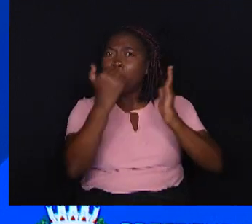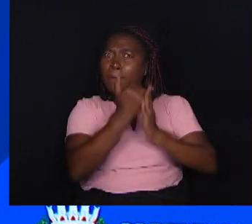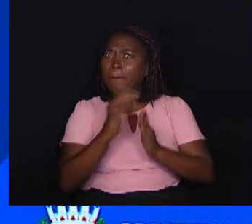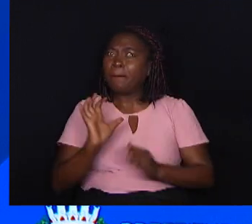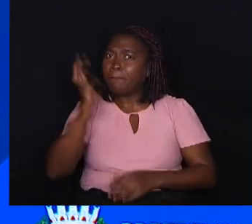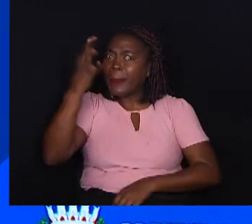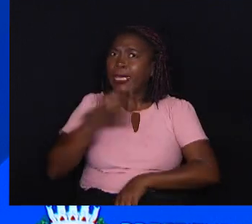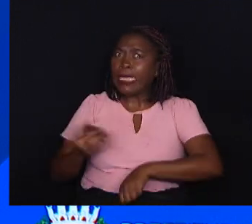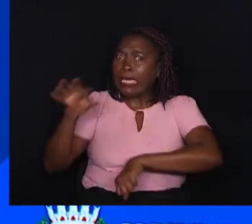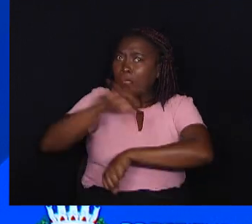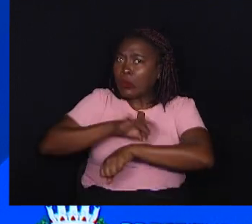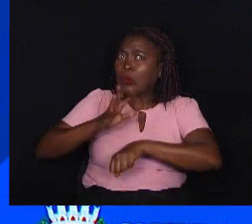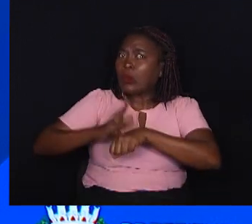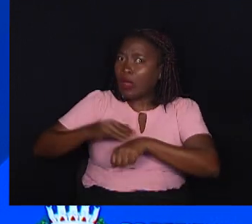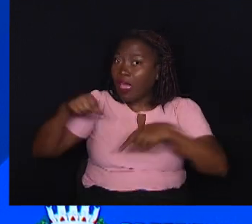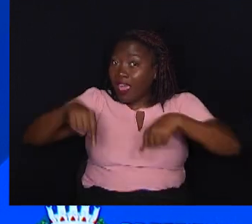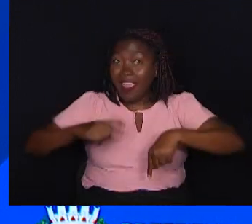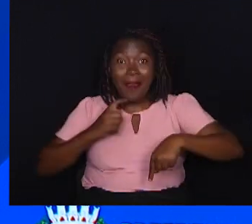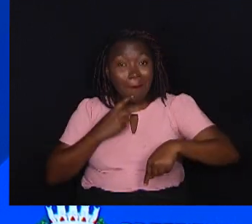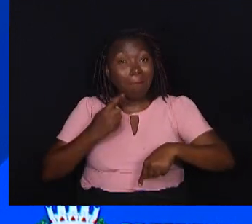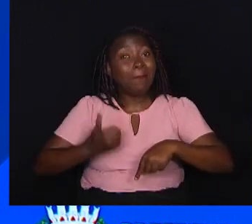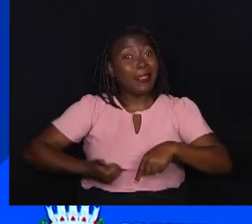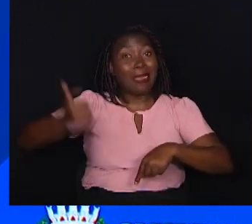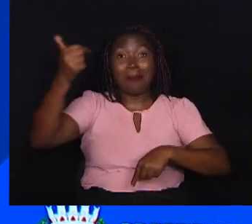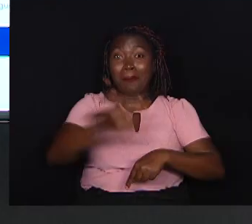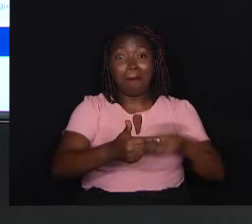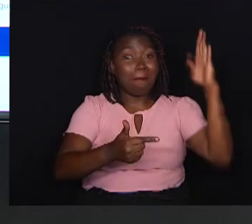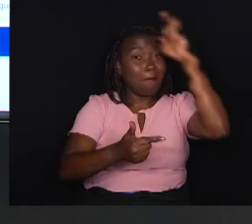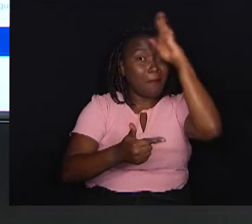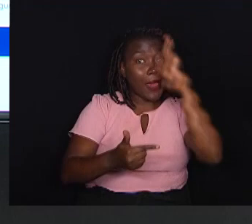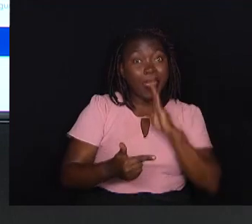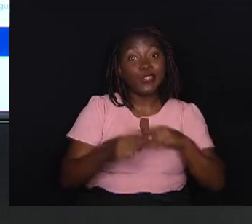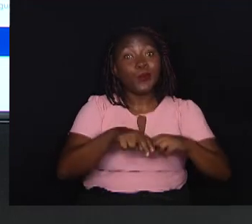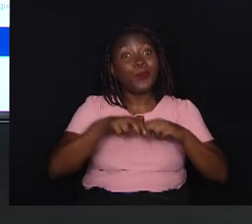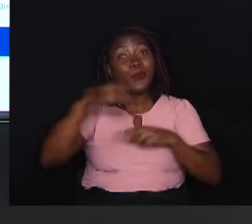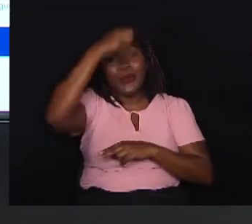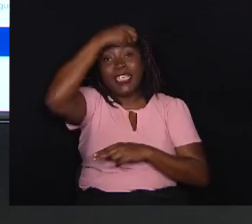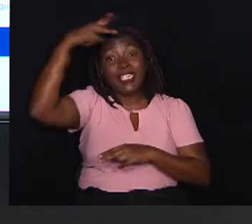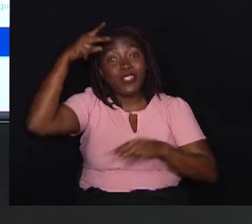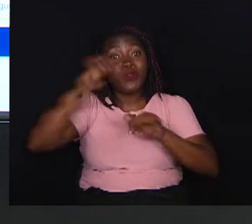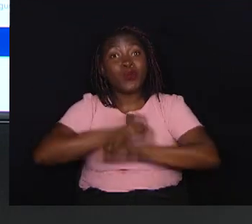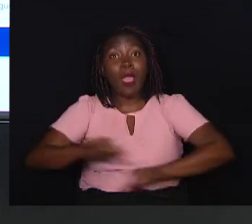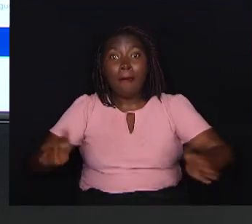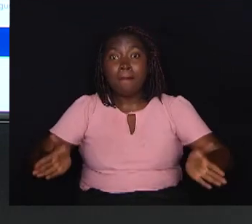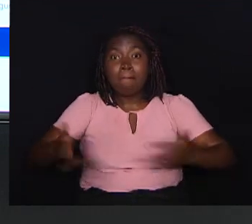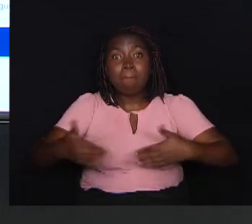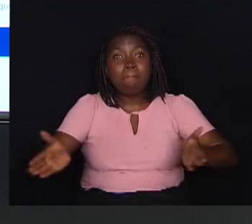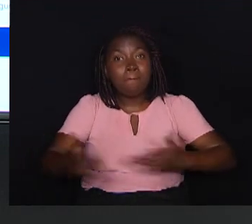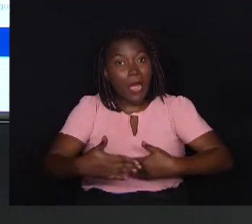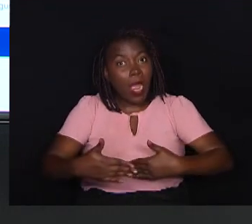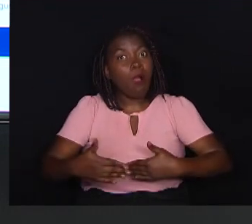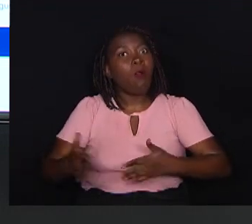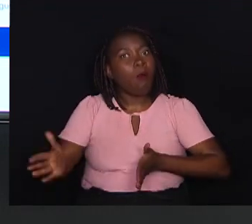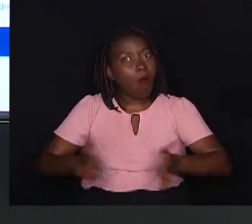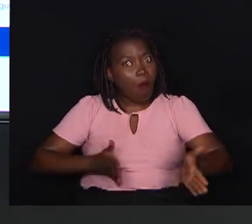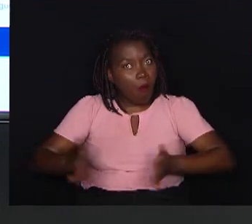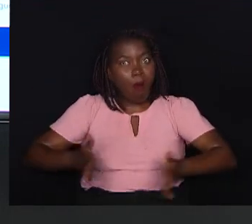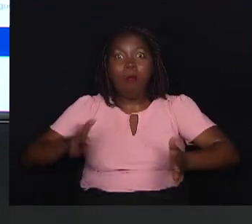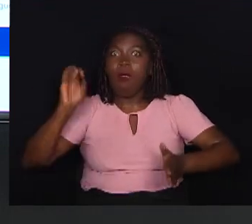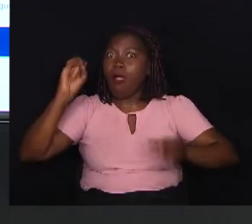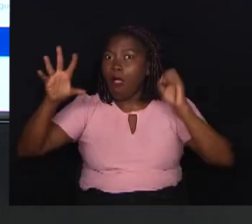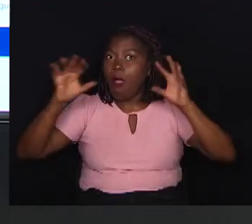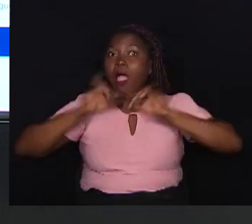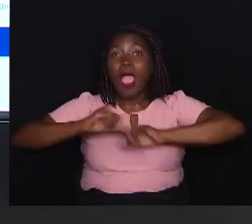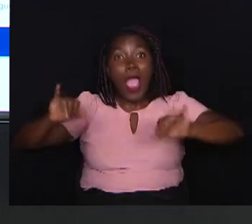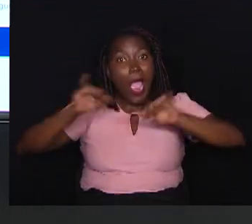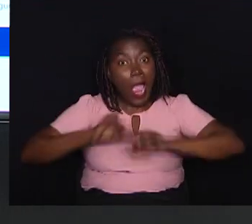O aumento dos casos da doença em Campinas é bem maior do que no Brasil. Por isso, a prefeitura anunciou um pacote que ocorre em meio ao